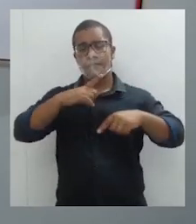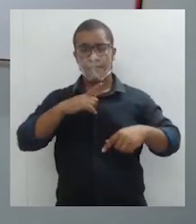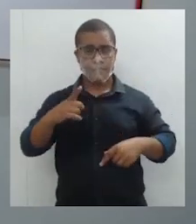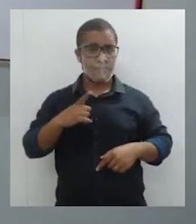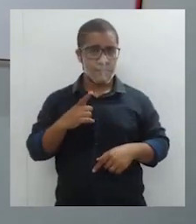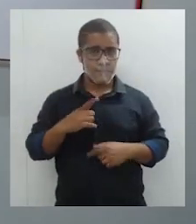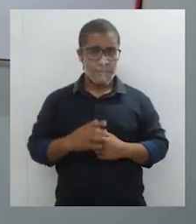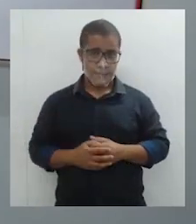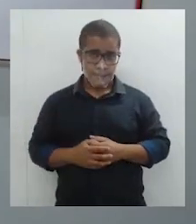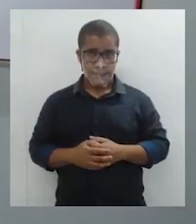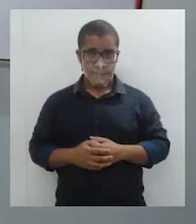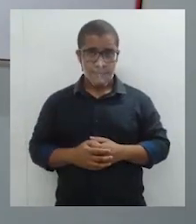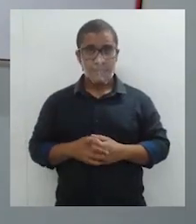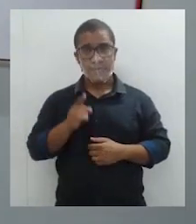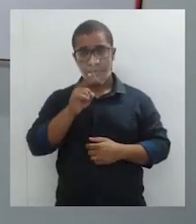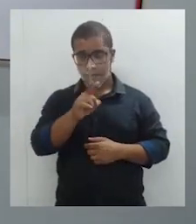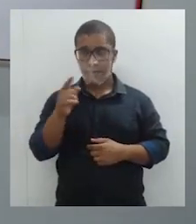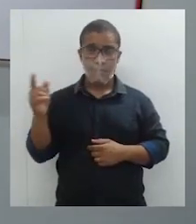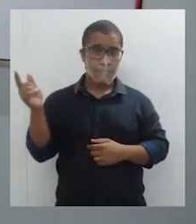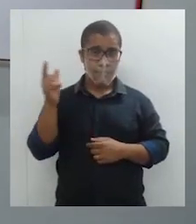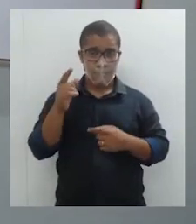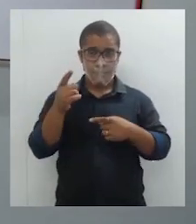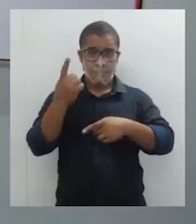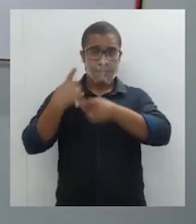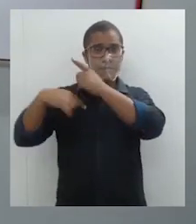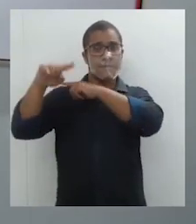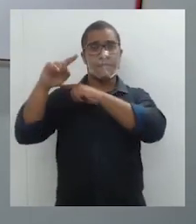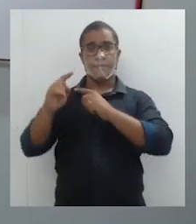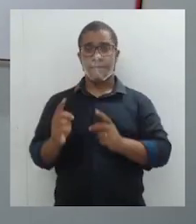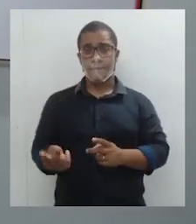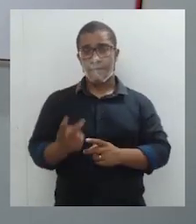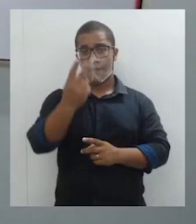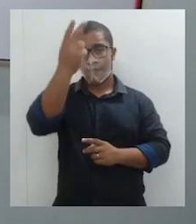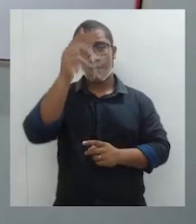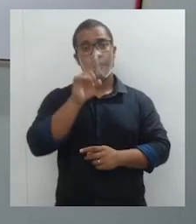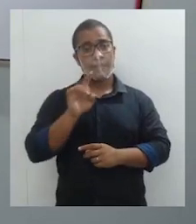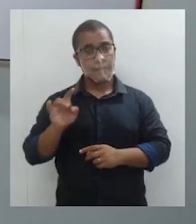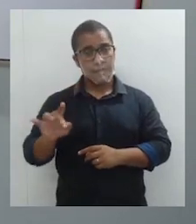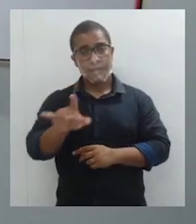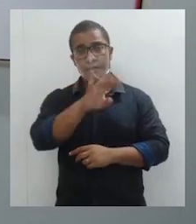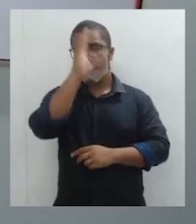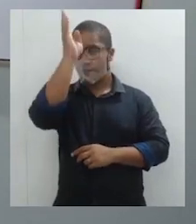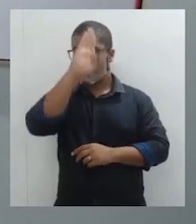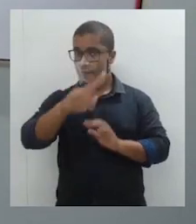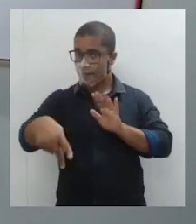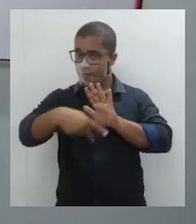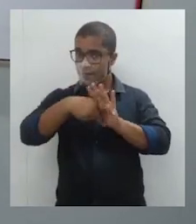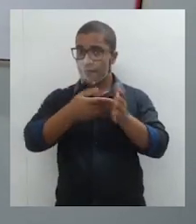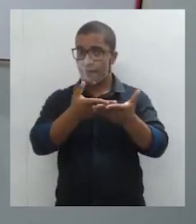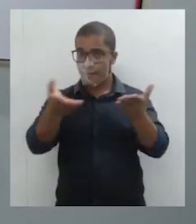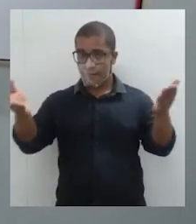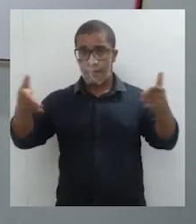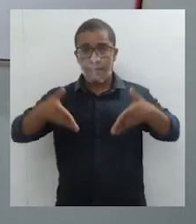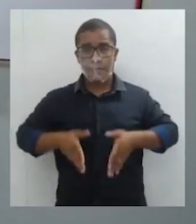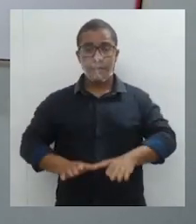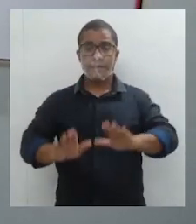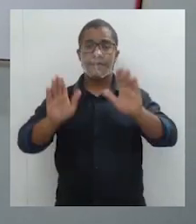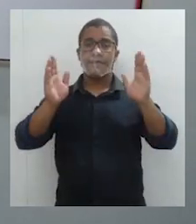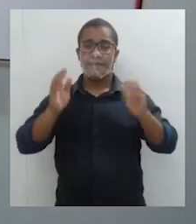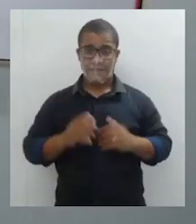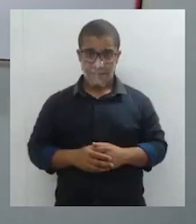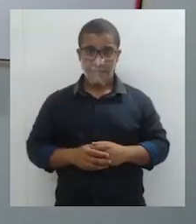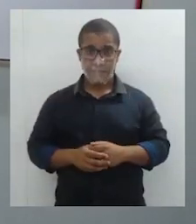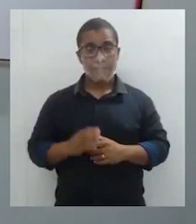da Flip a riqueza desse povo a riqueza desses brasileiros é importante